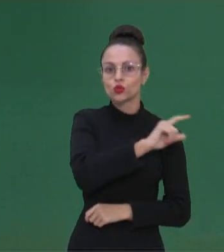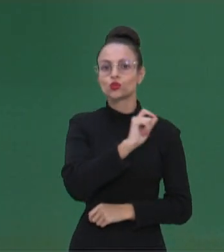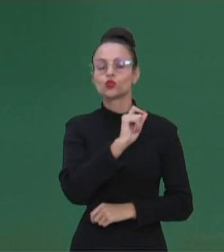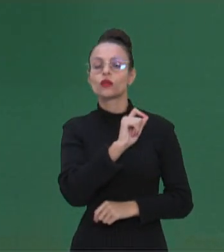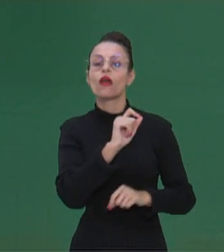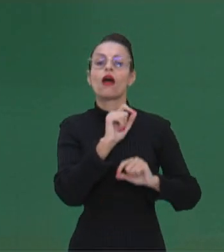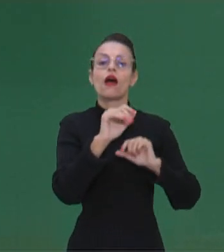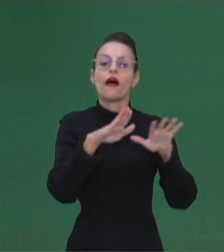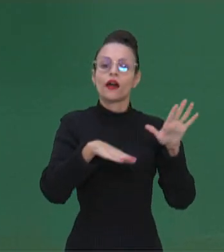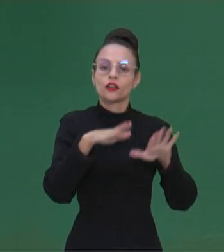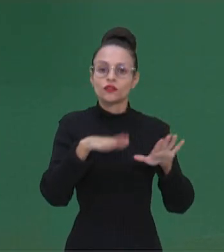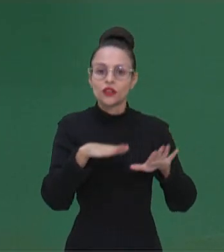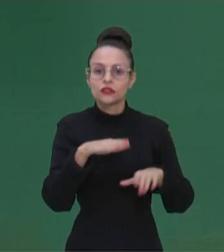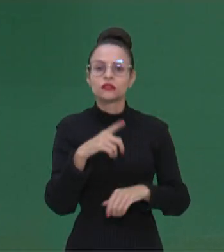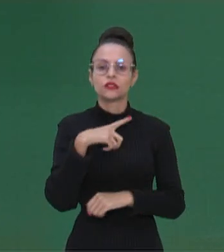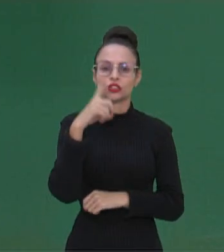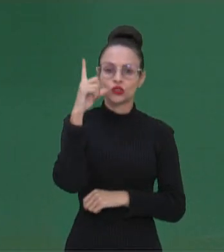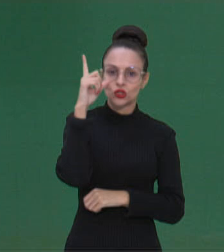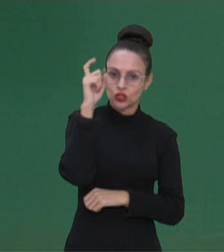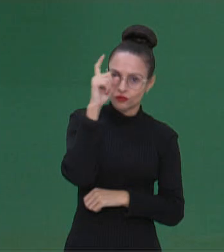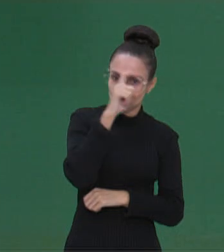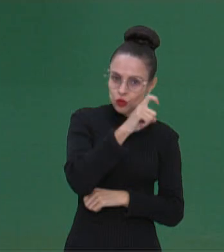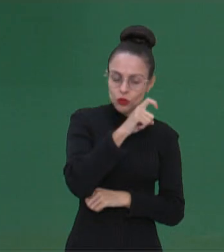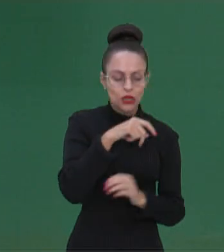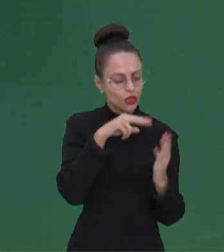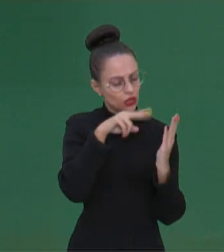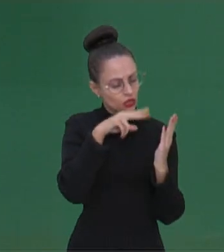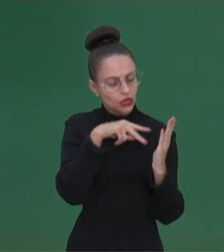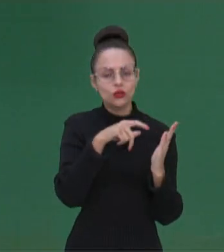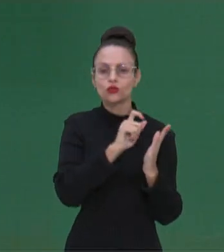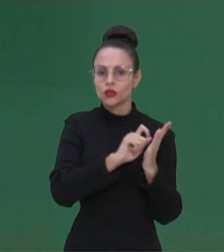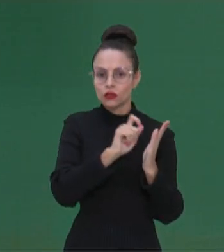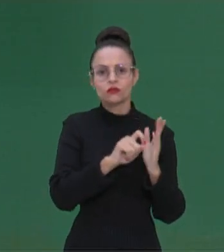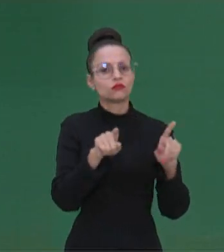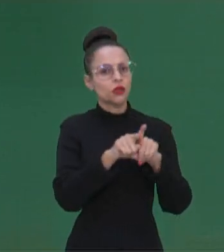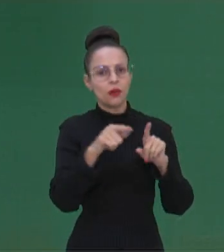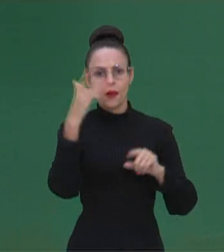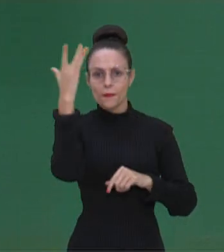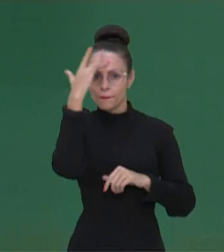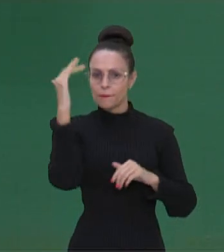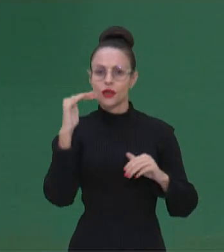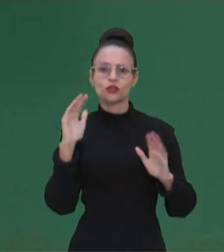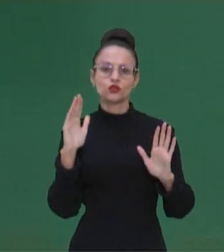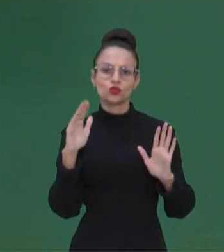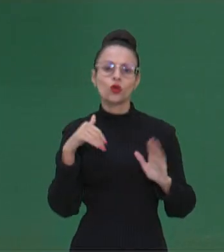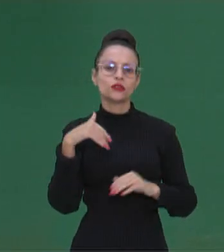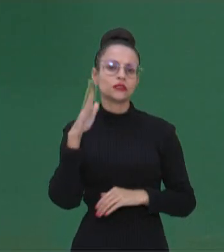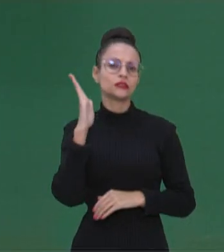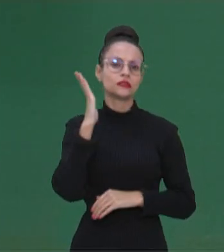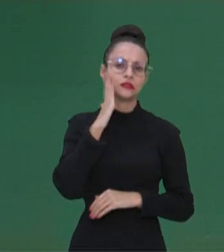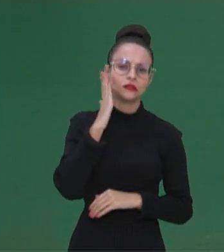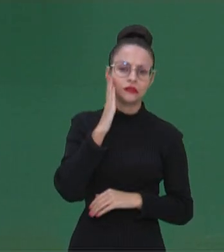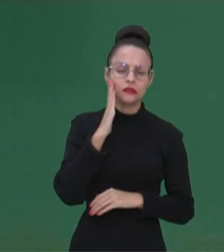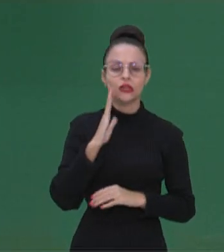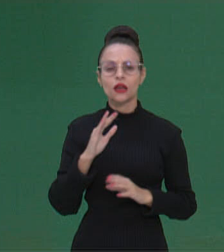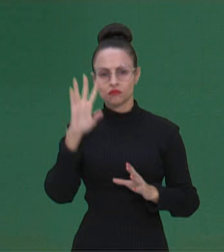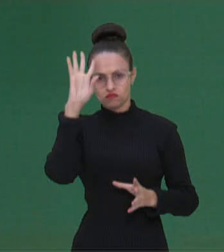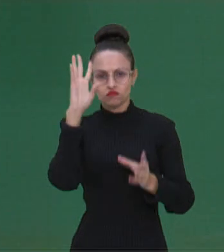às vezes, né, têm dificuldade ali com a leitura e com a escrita, até as pessoas mais letradas,